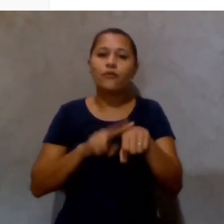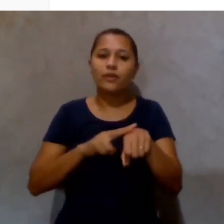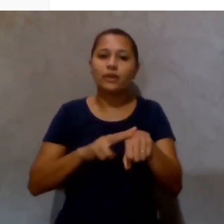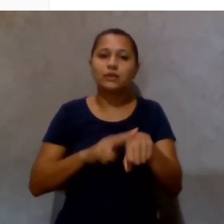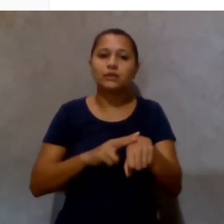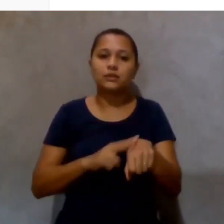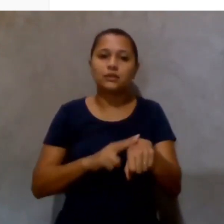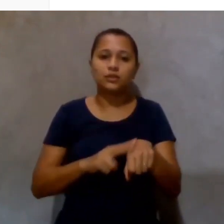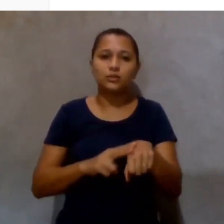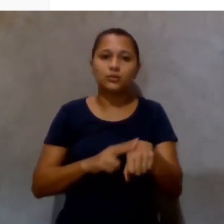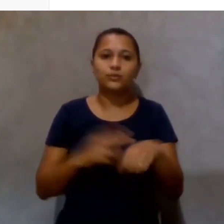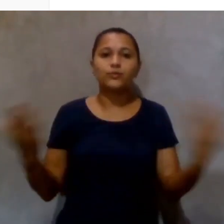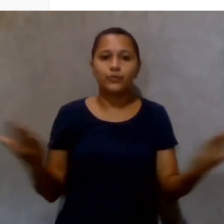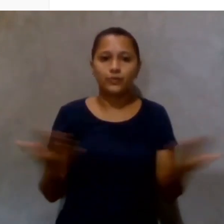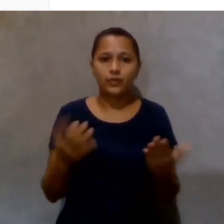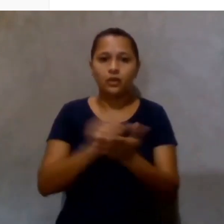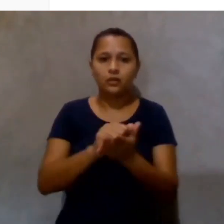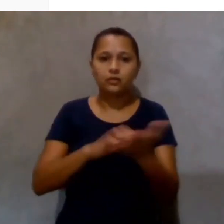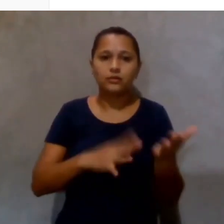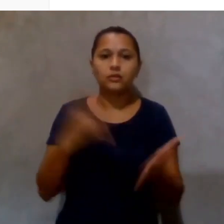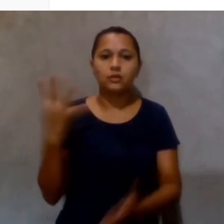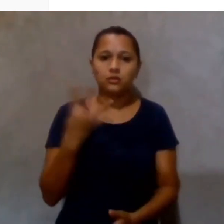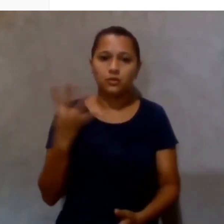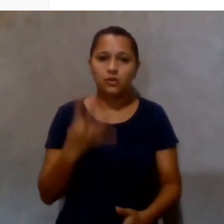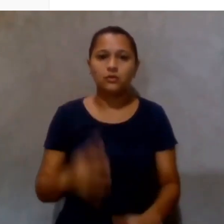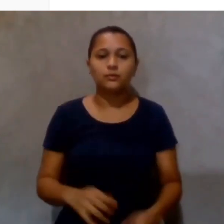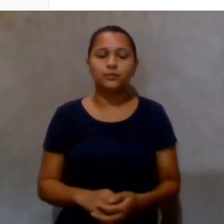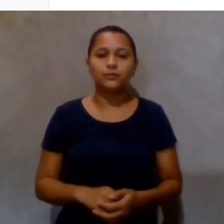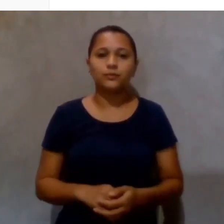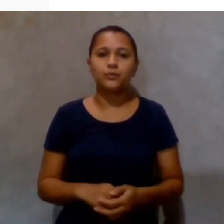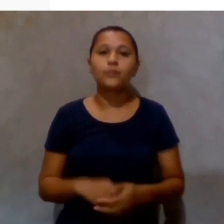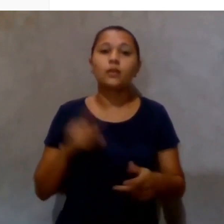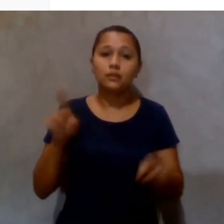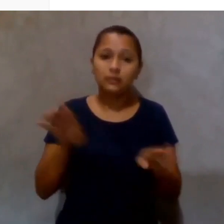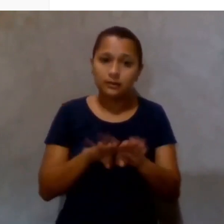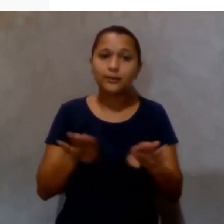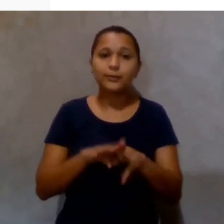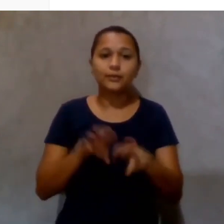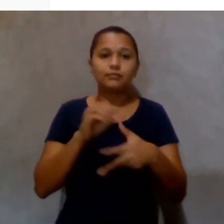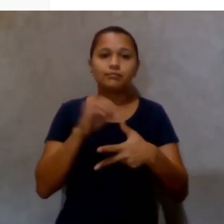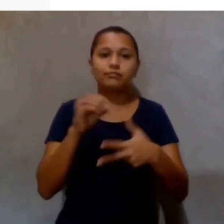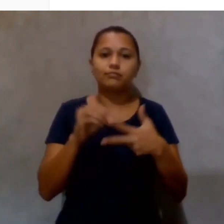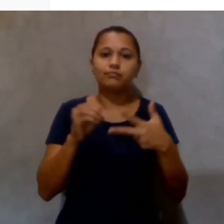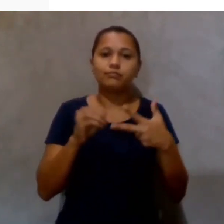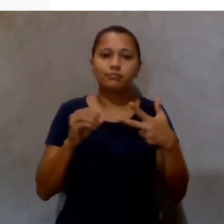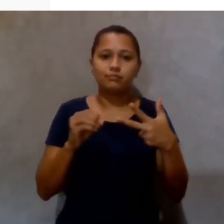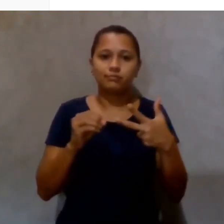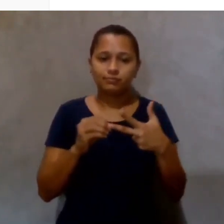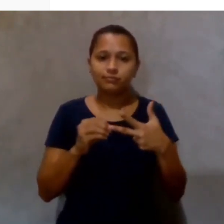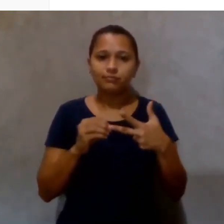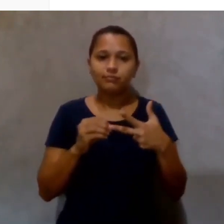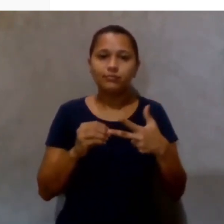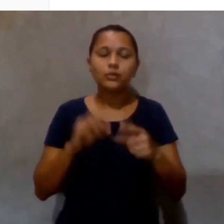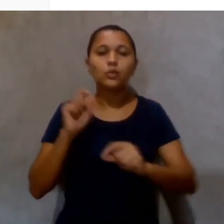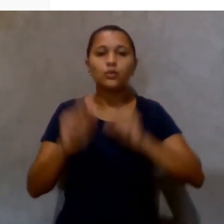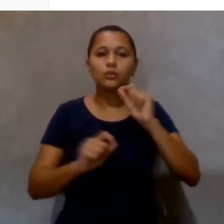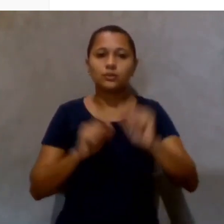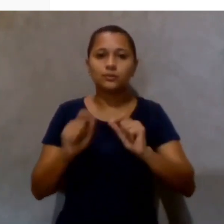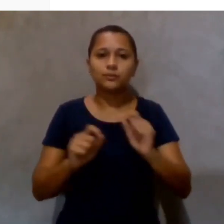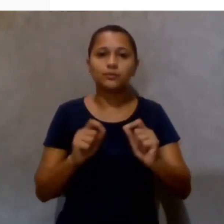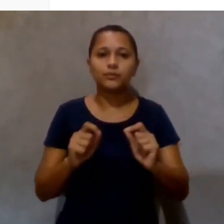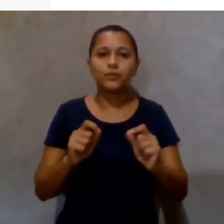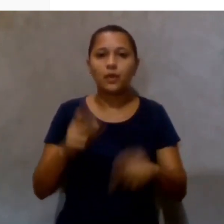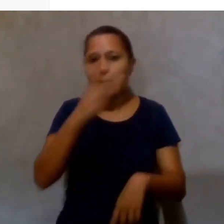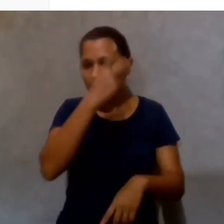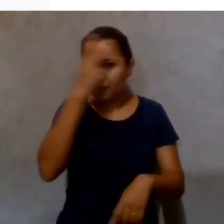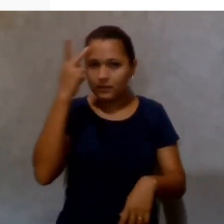para o exercício 4. Bem, o exercício 4 também é um problema tirado do Enem, que diz o seguinte: o